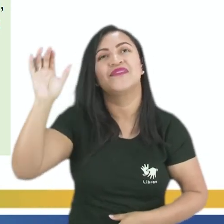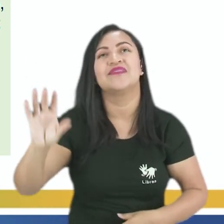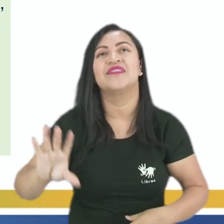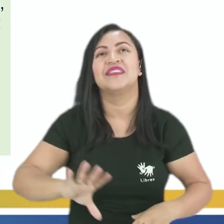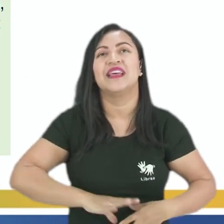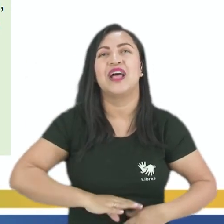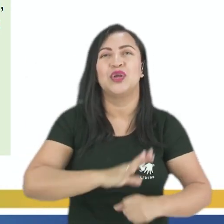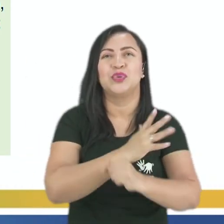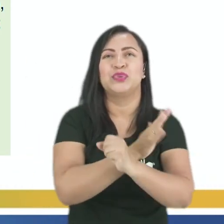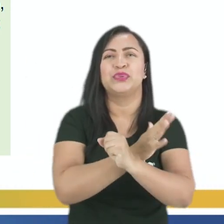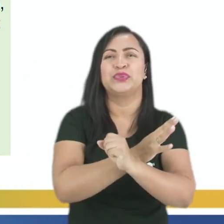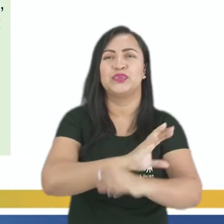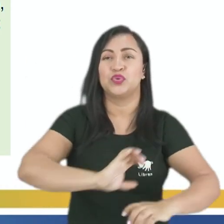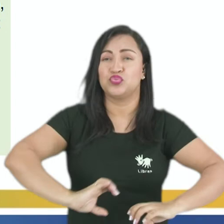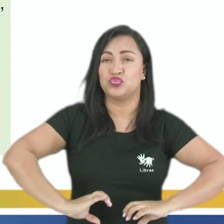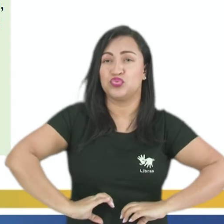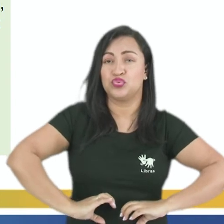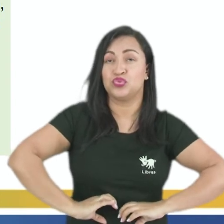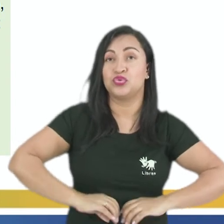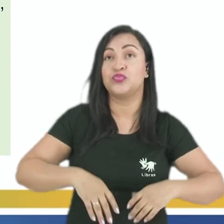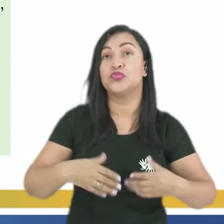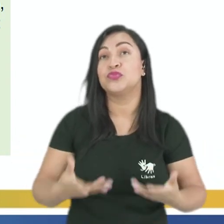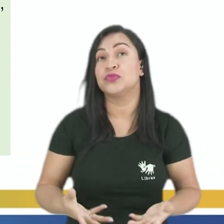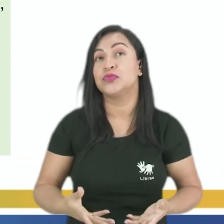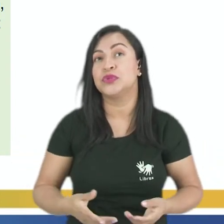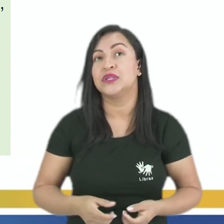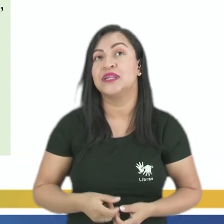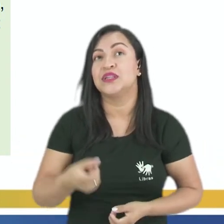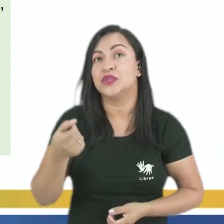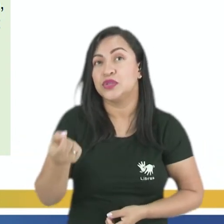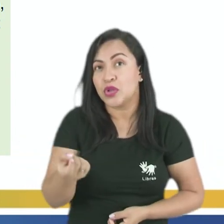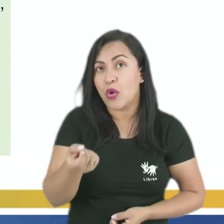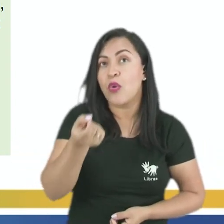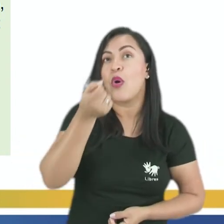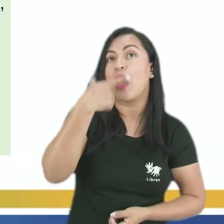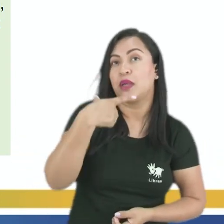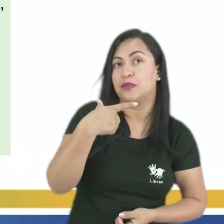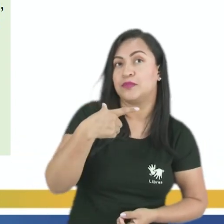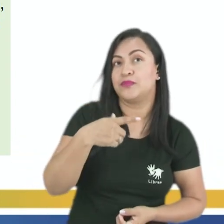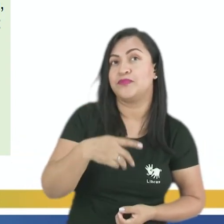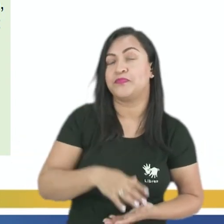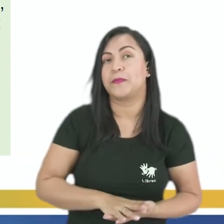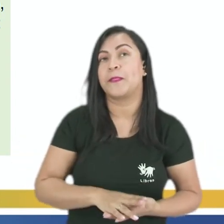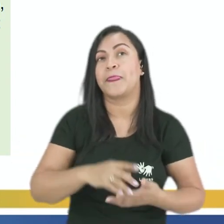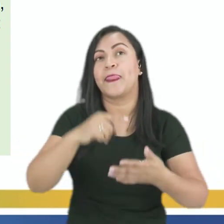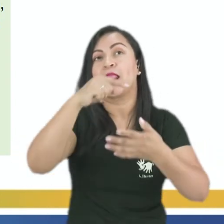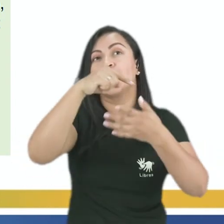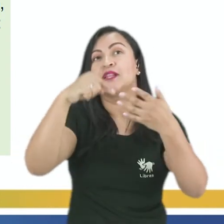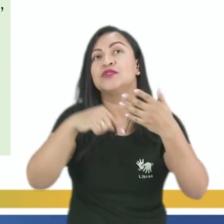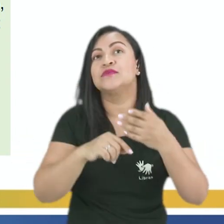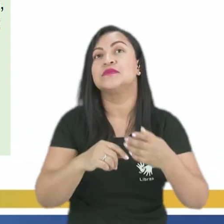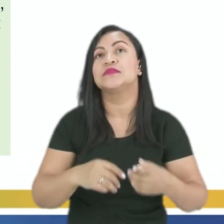ácido clorídrico, costuma-se ingerir um antiácido. Das substâncias abaixo,